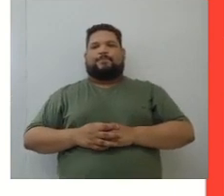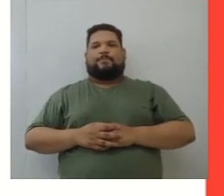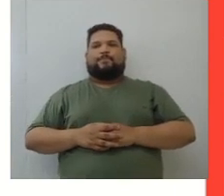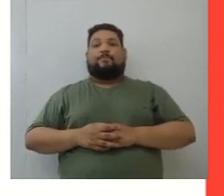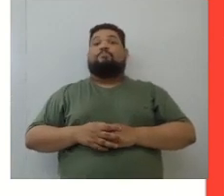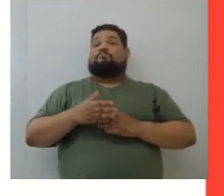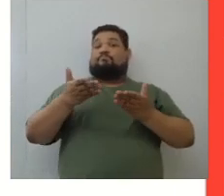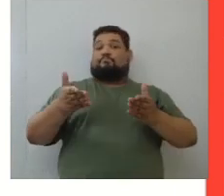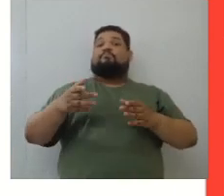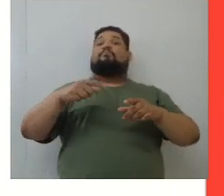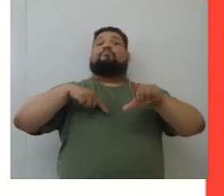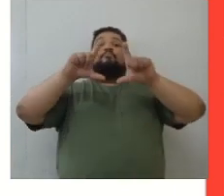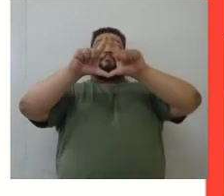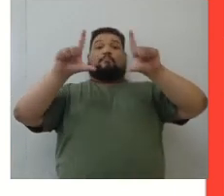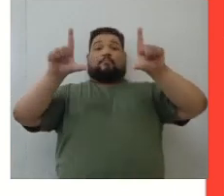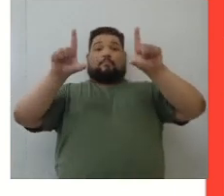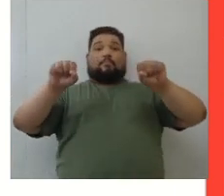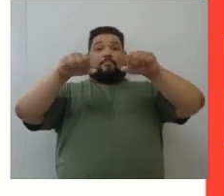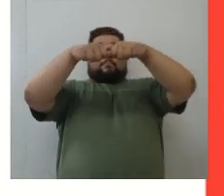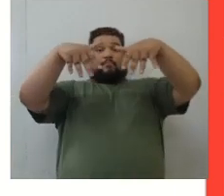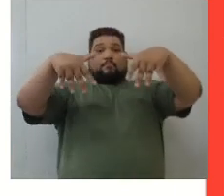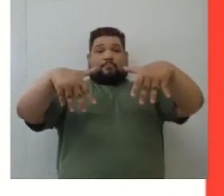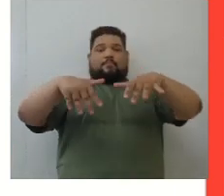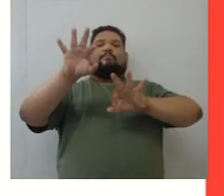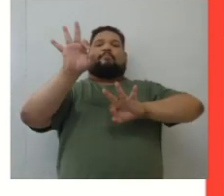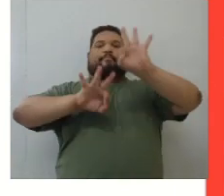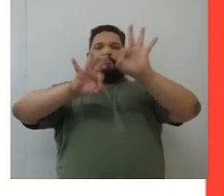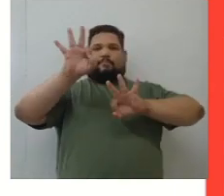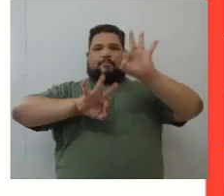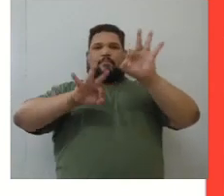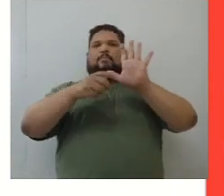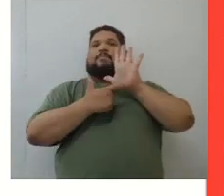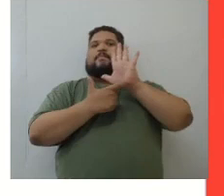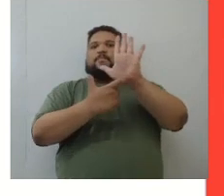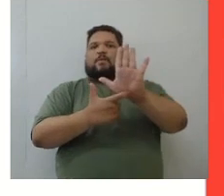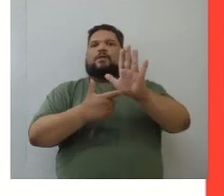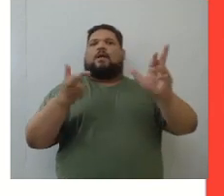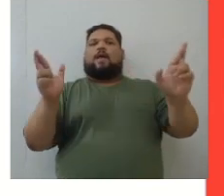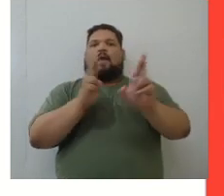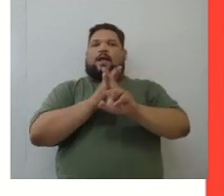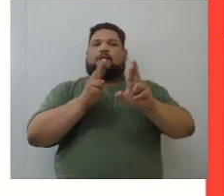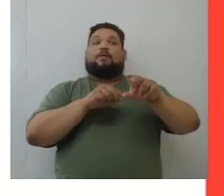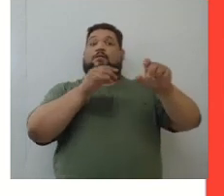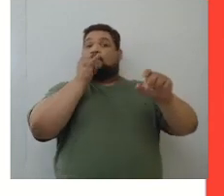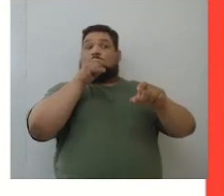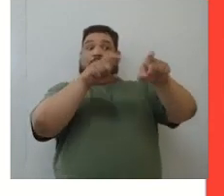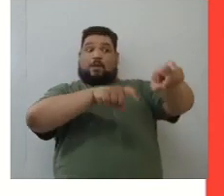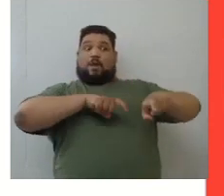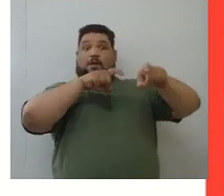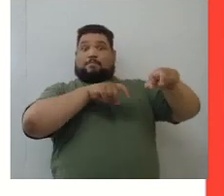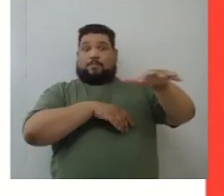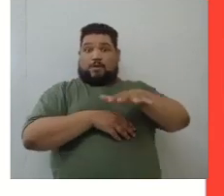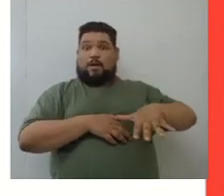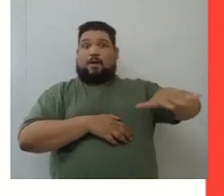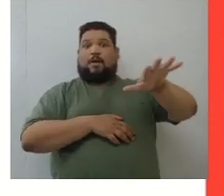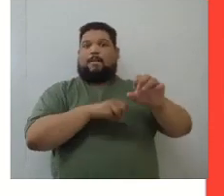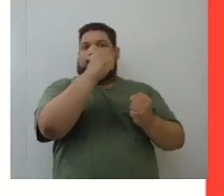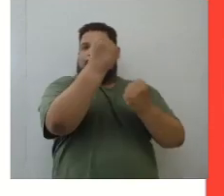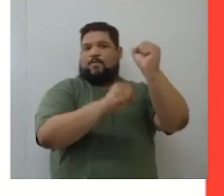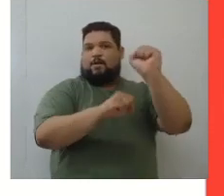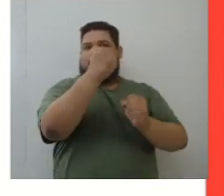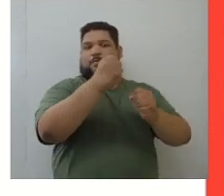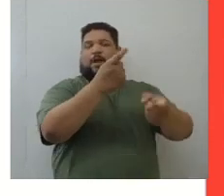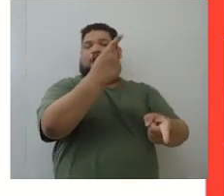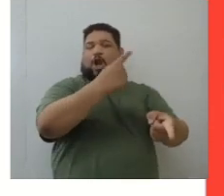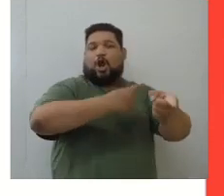gente tem aí um esquemazinho que fala sobre essa relação da industrialização, onde no campo, né, a industrialização vai